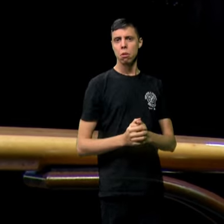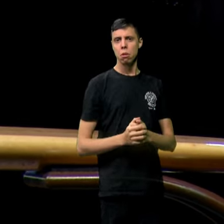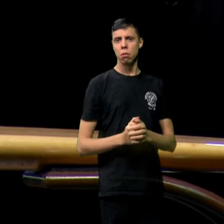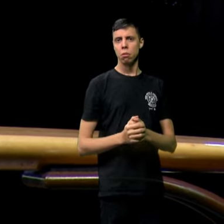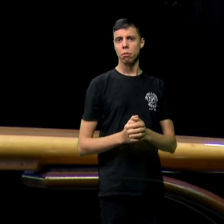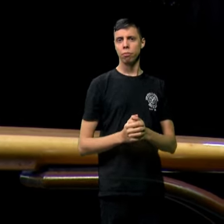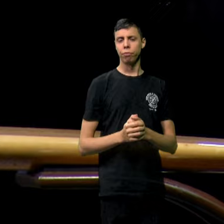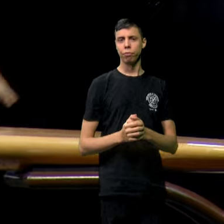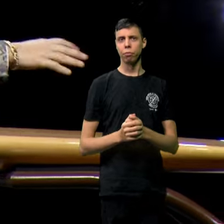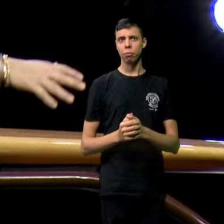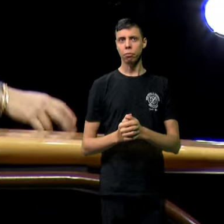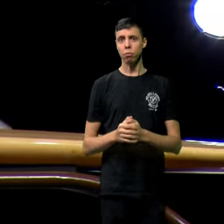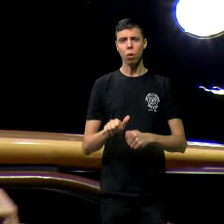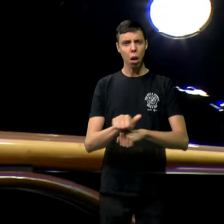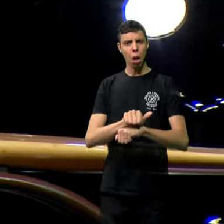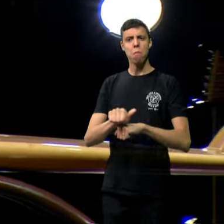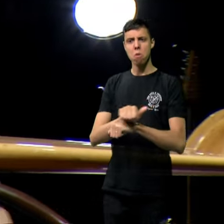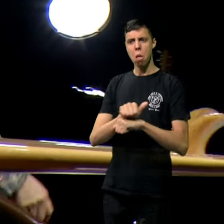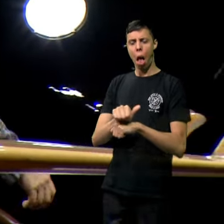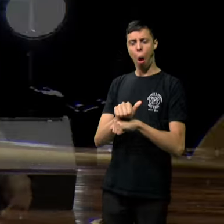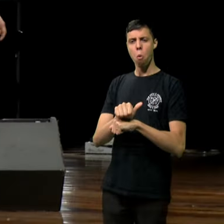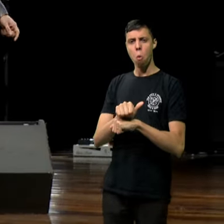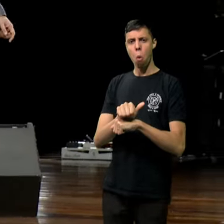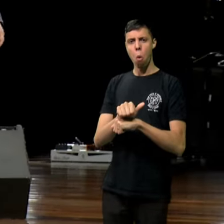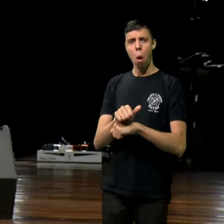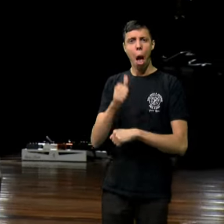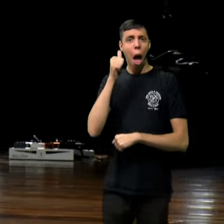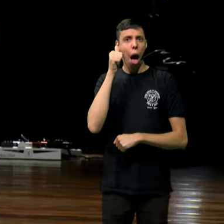Abraão. Sua mulher é estéril.